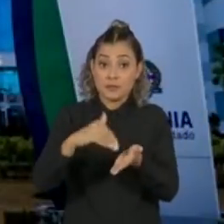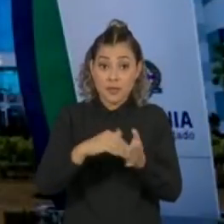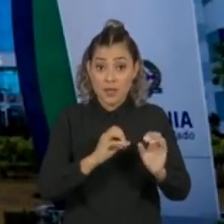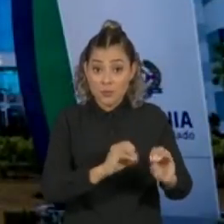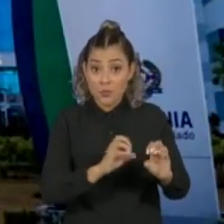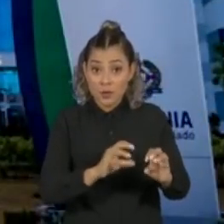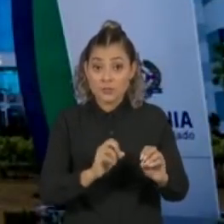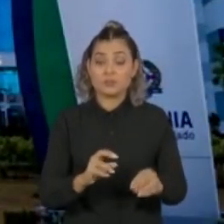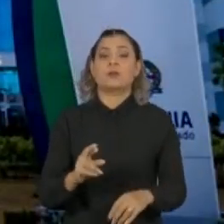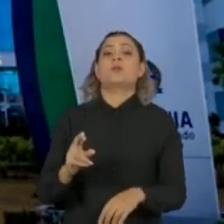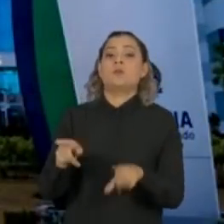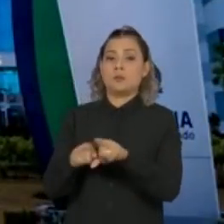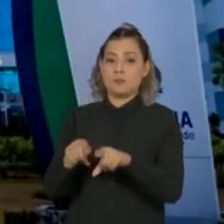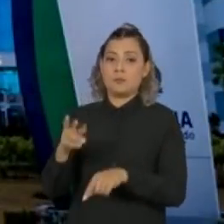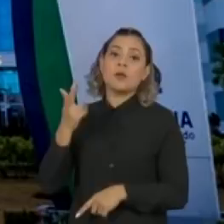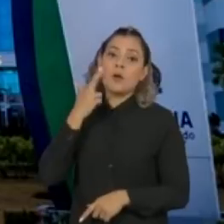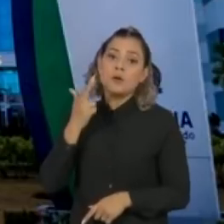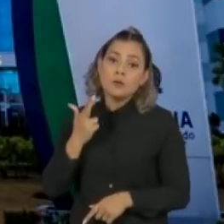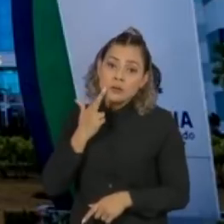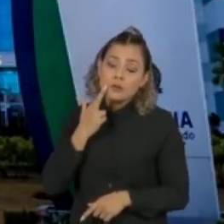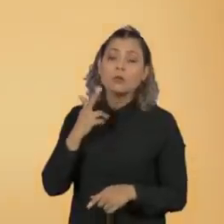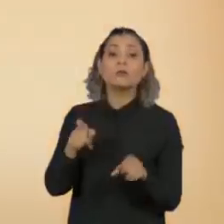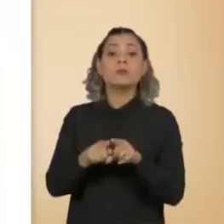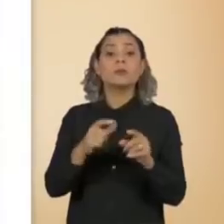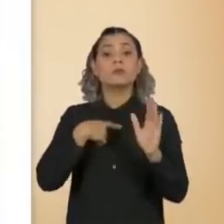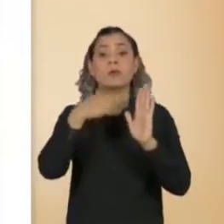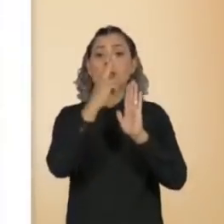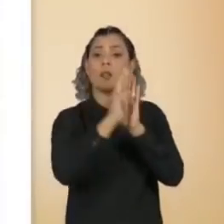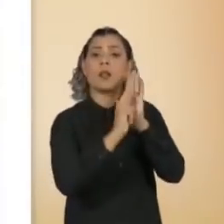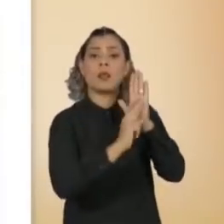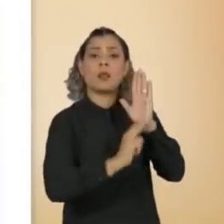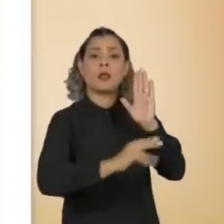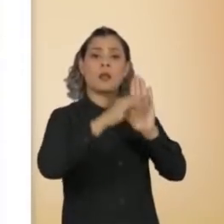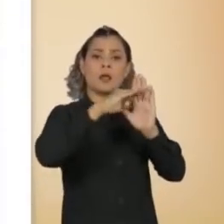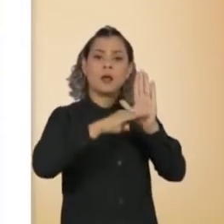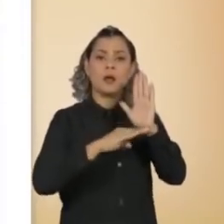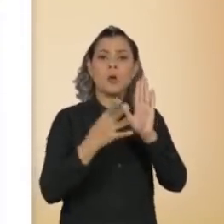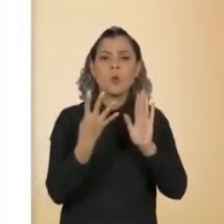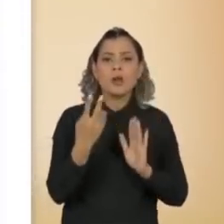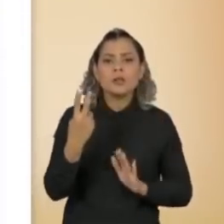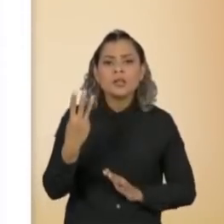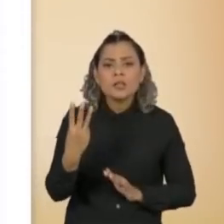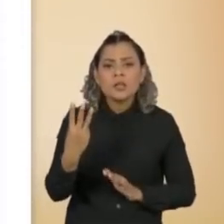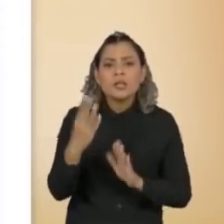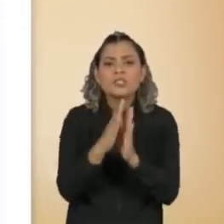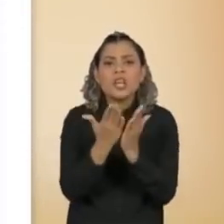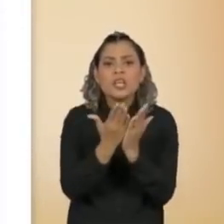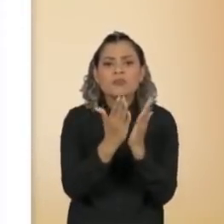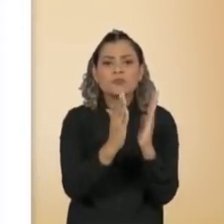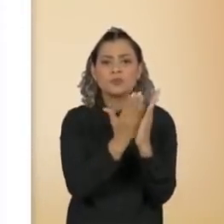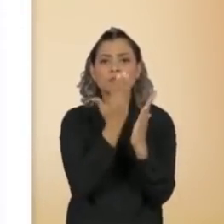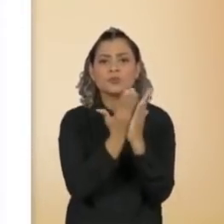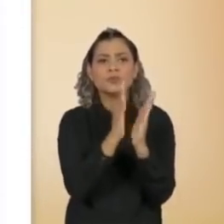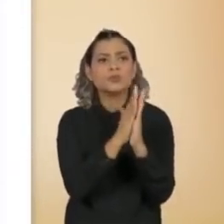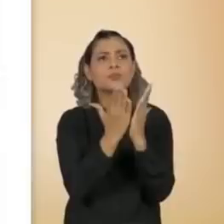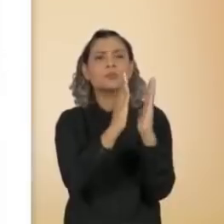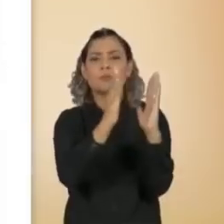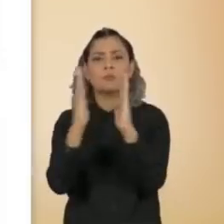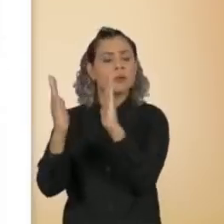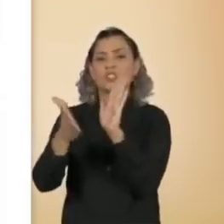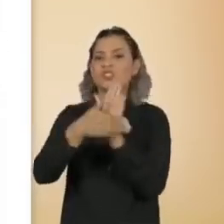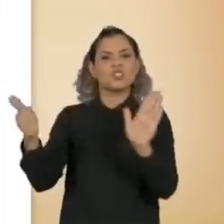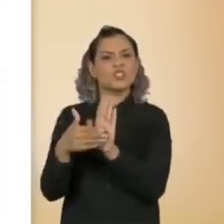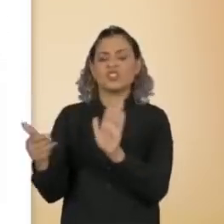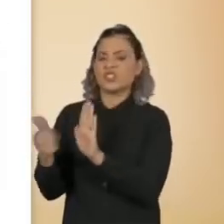de Rondônia elaborou uma lista com 43 livros e mandou que eles fossem retirados das bibliotecas